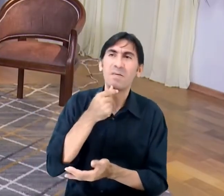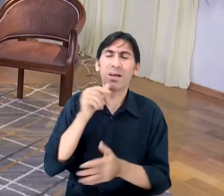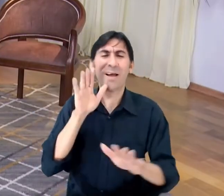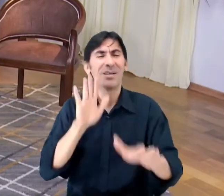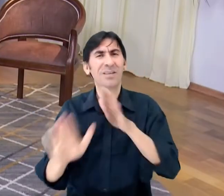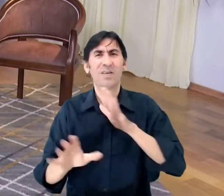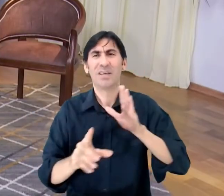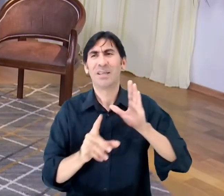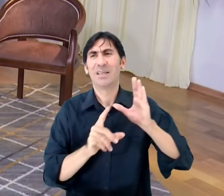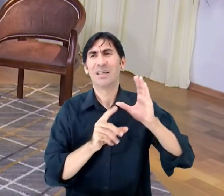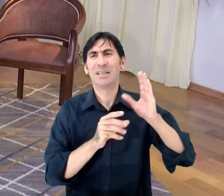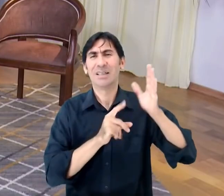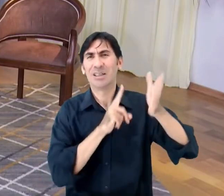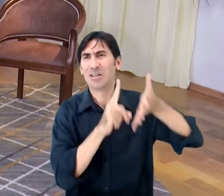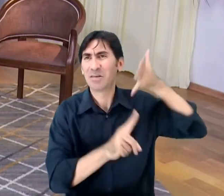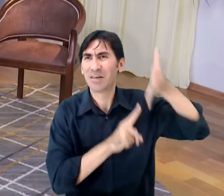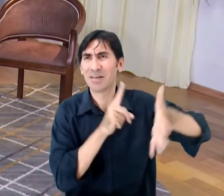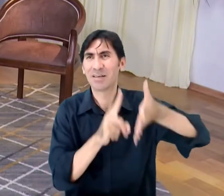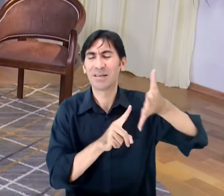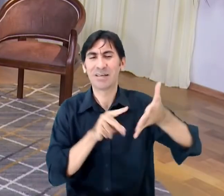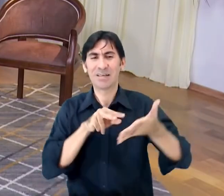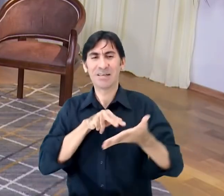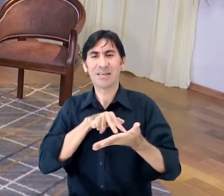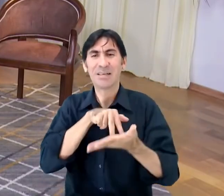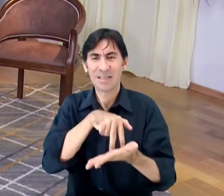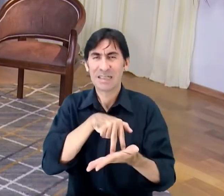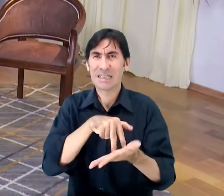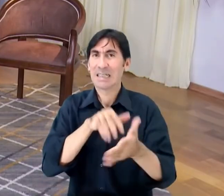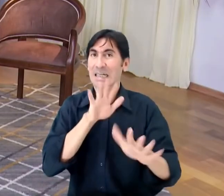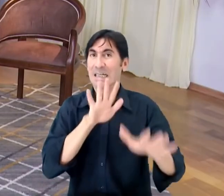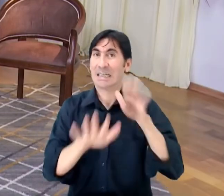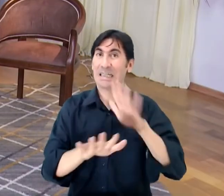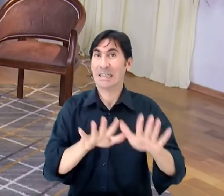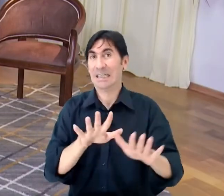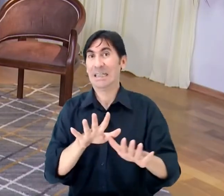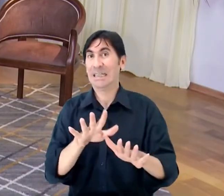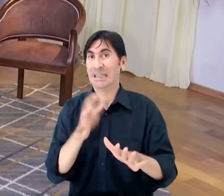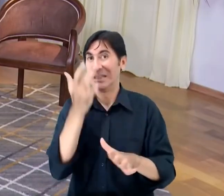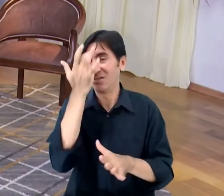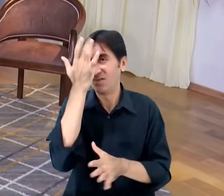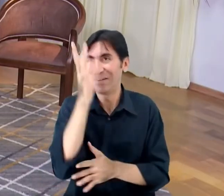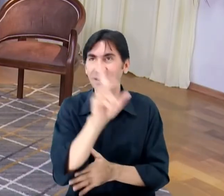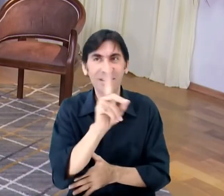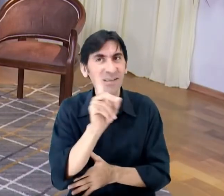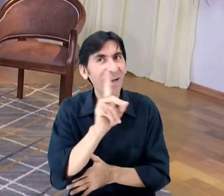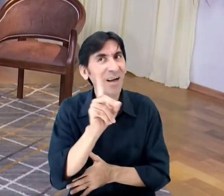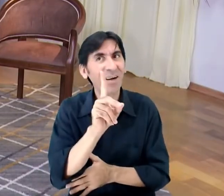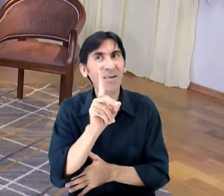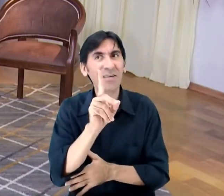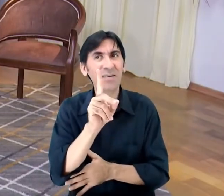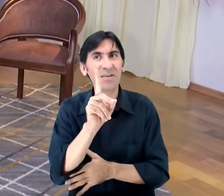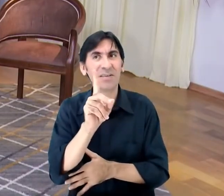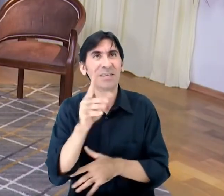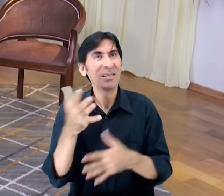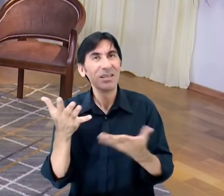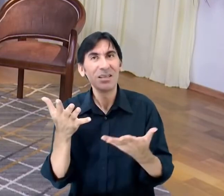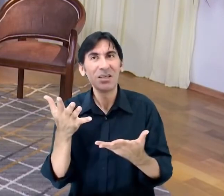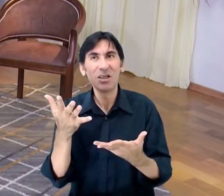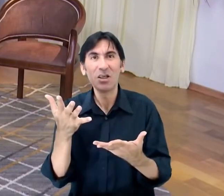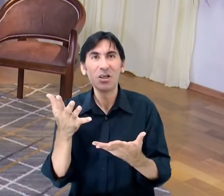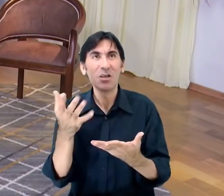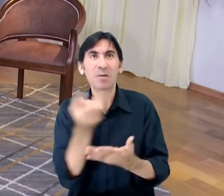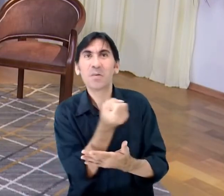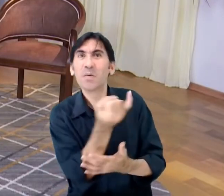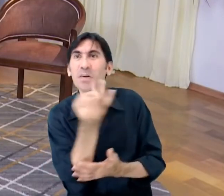fácil, né? Aqui vocês estão nos assistindo e eu não consigo ver quantas pessoas estão